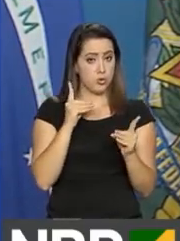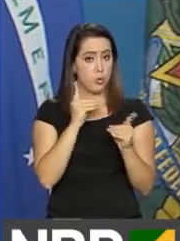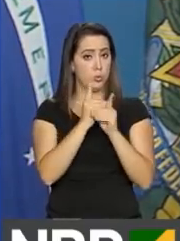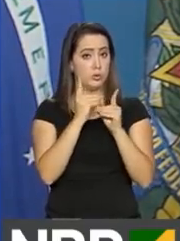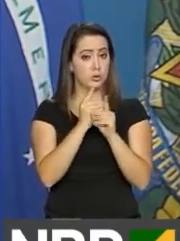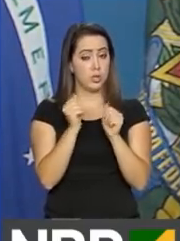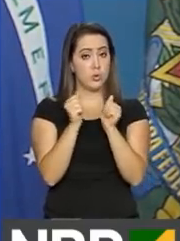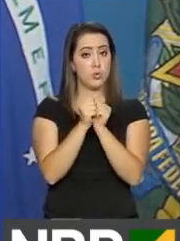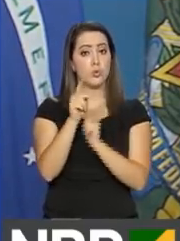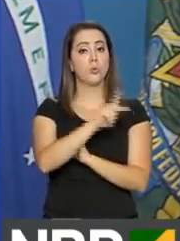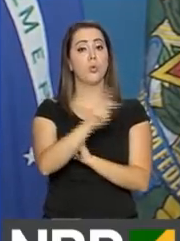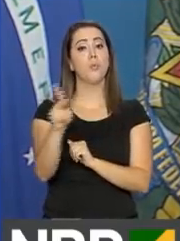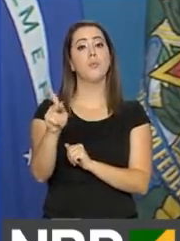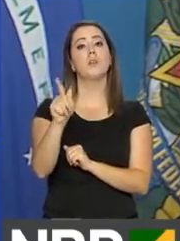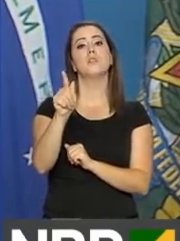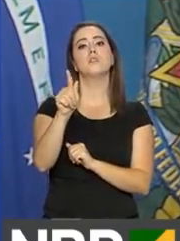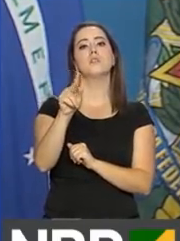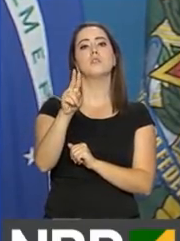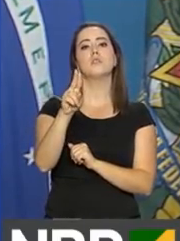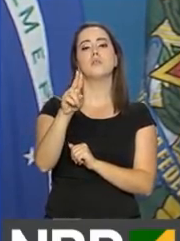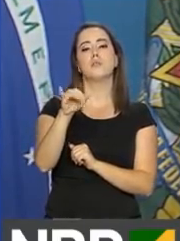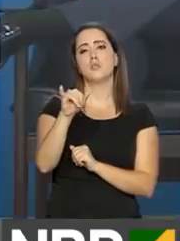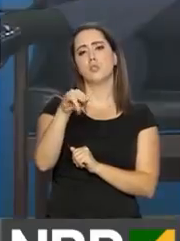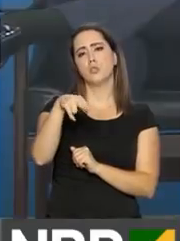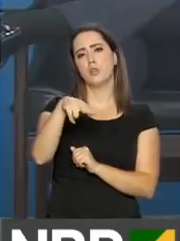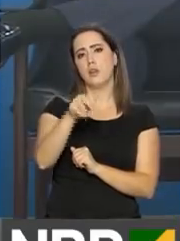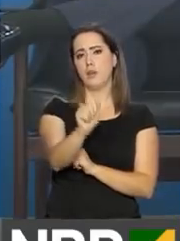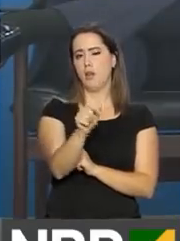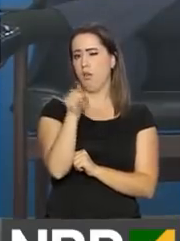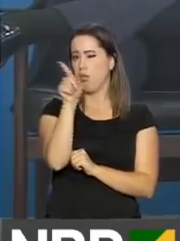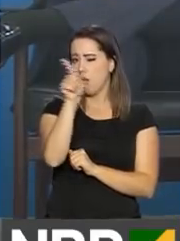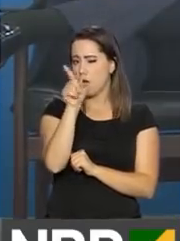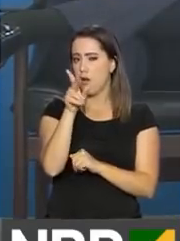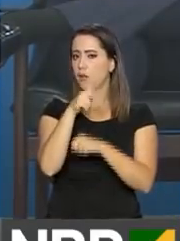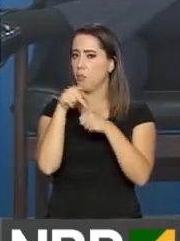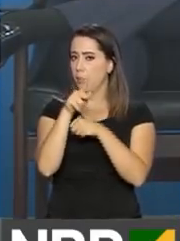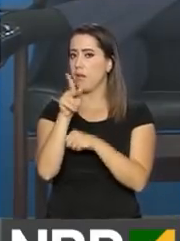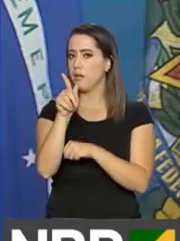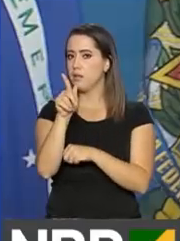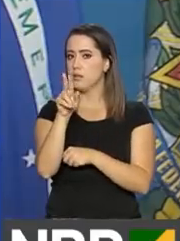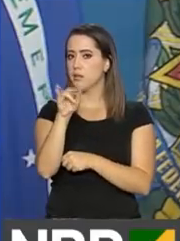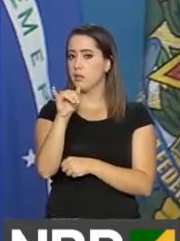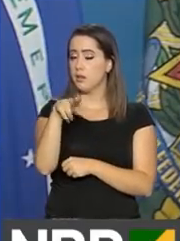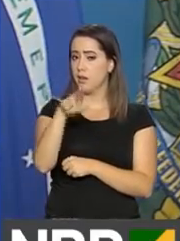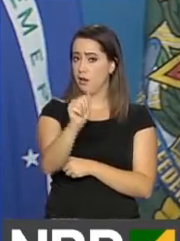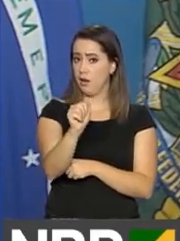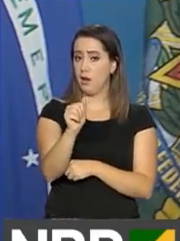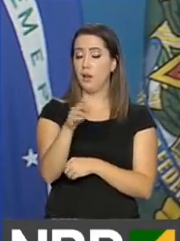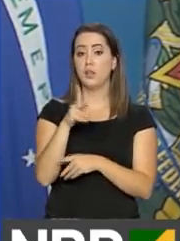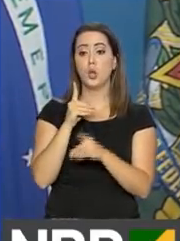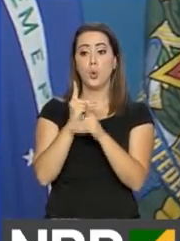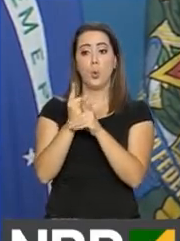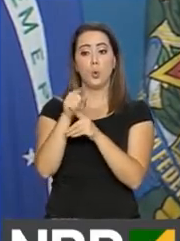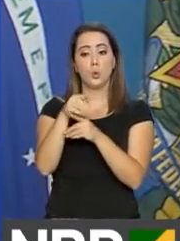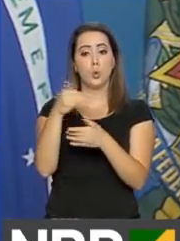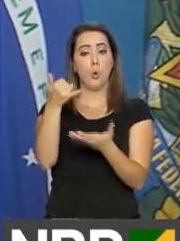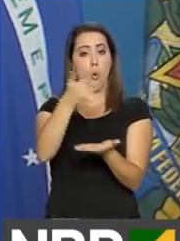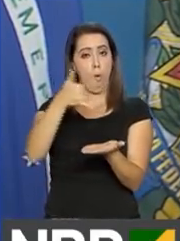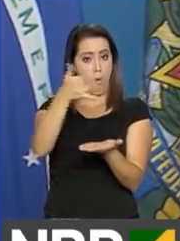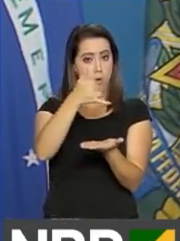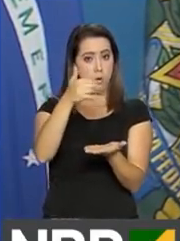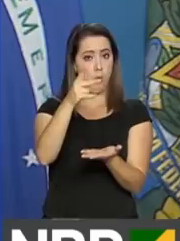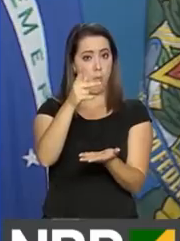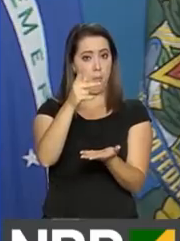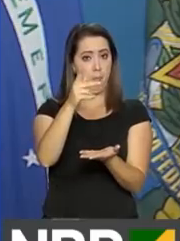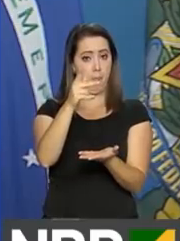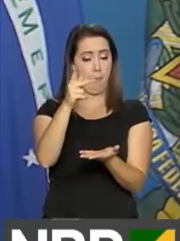e eles a encontrar muito petróleo e muito gás e pediram encarecidamente ele pediu encarecidamente que ele